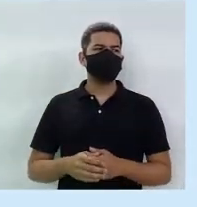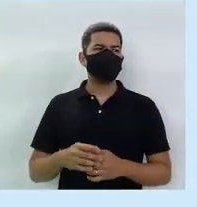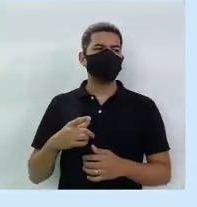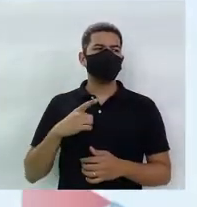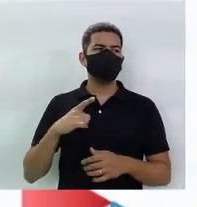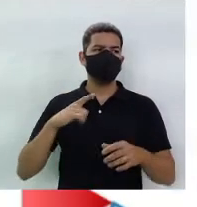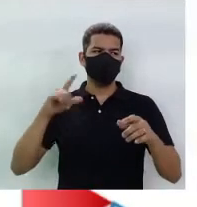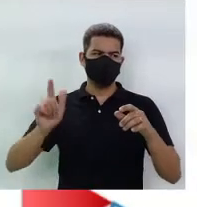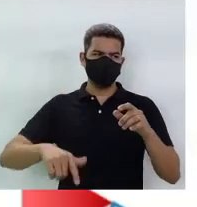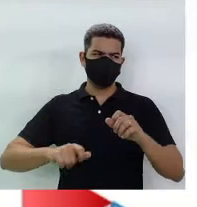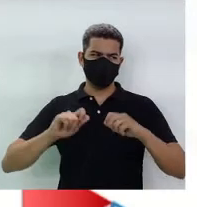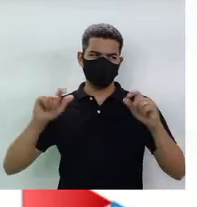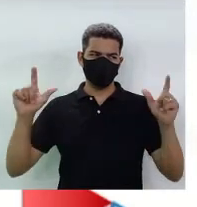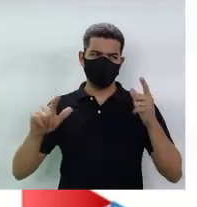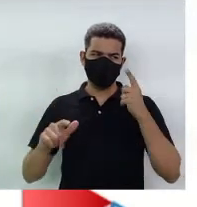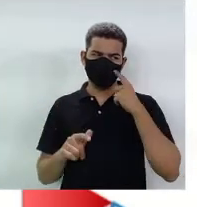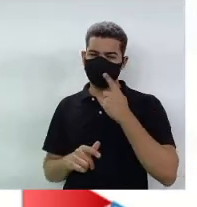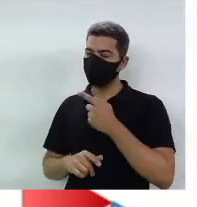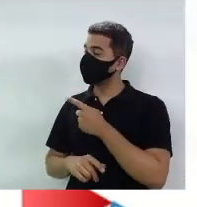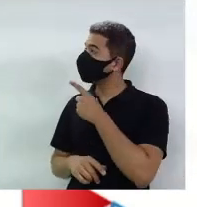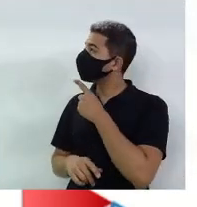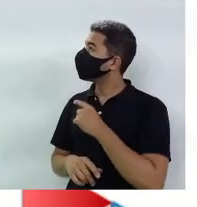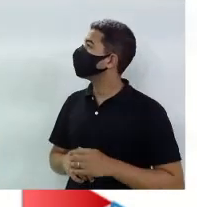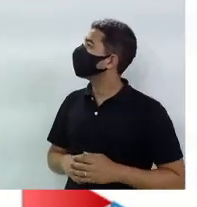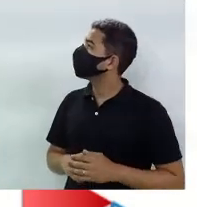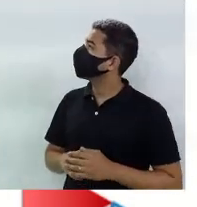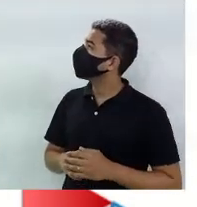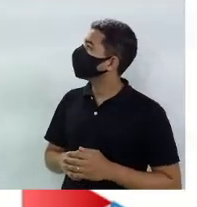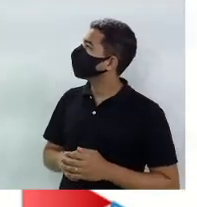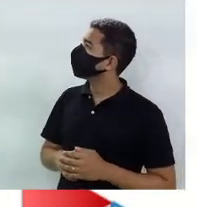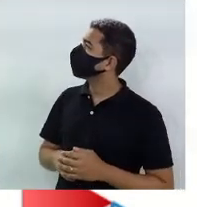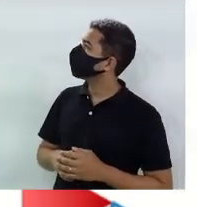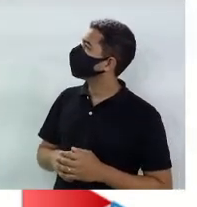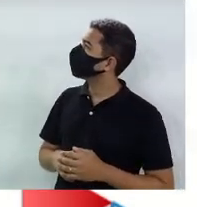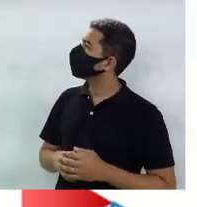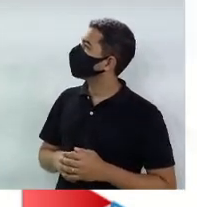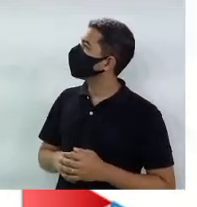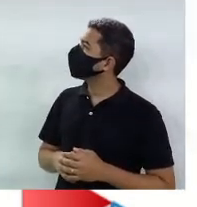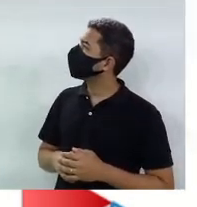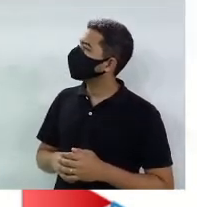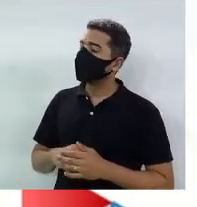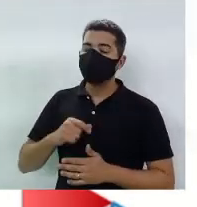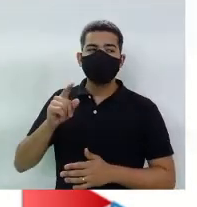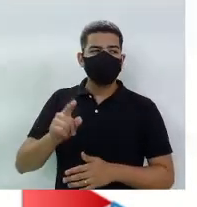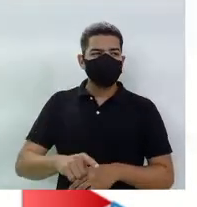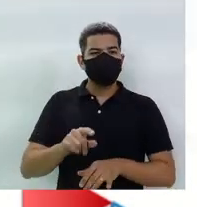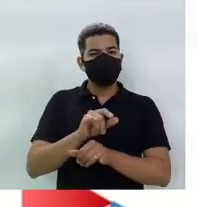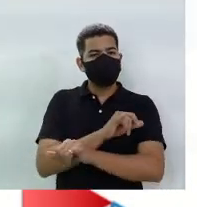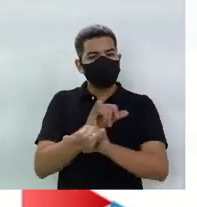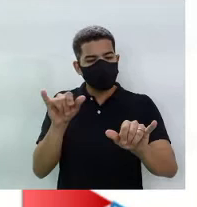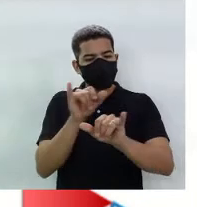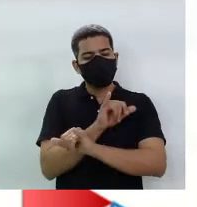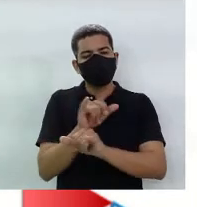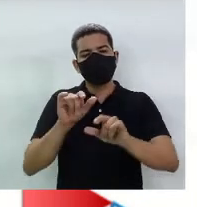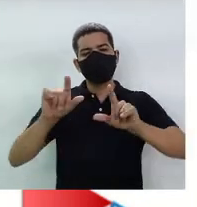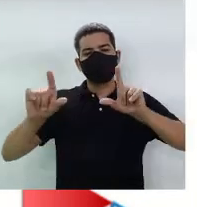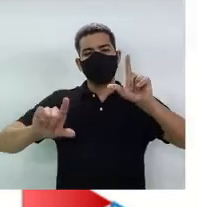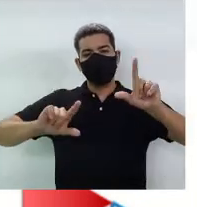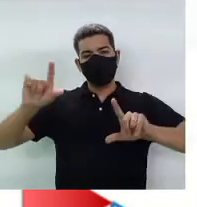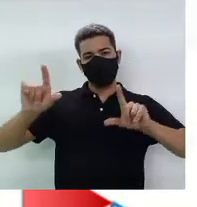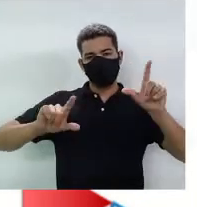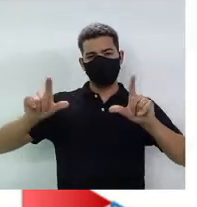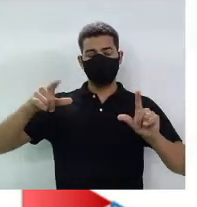vez, na tela, podemos ver que há um interesse comercial. Veja que o elemento não